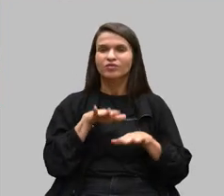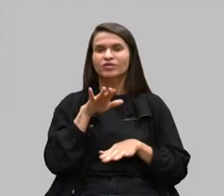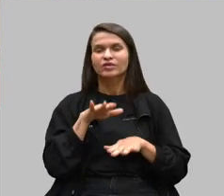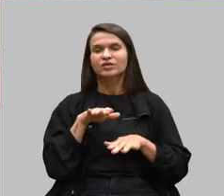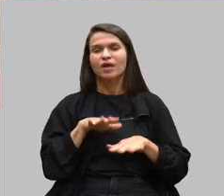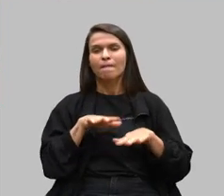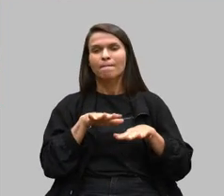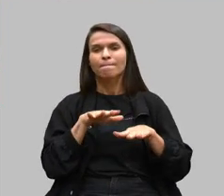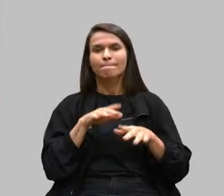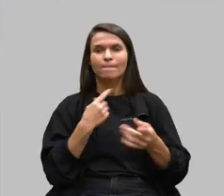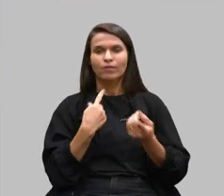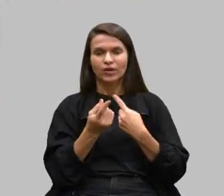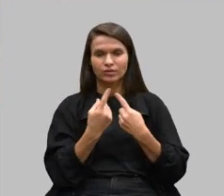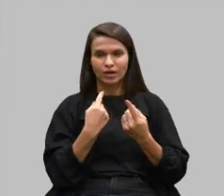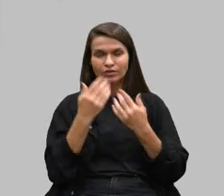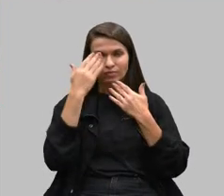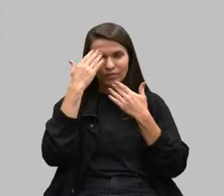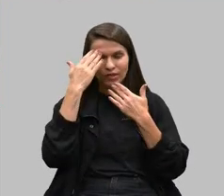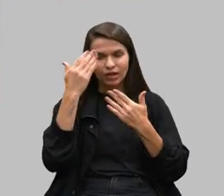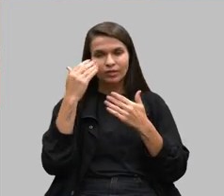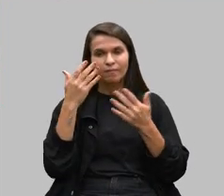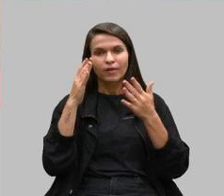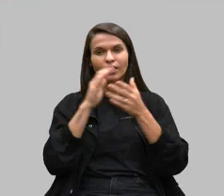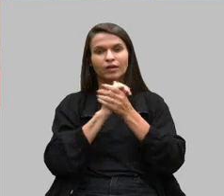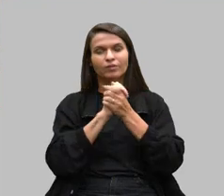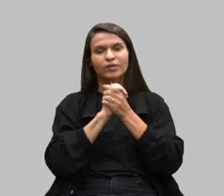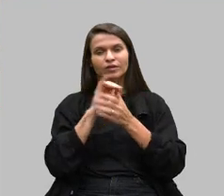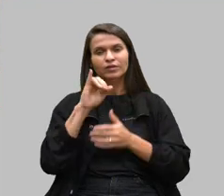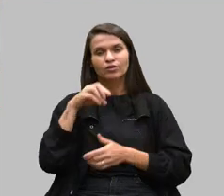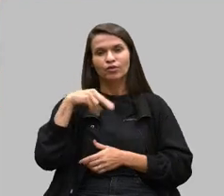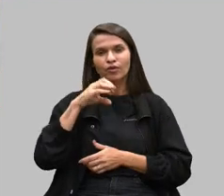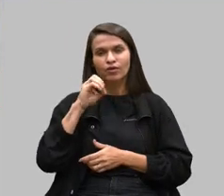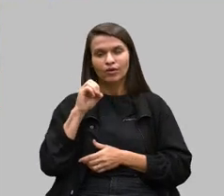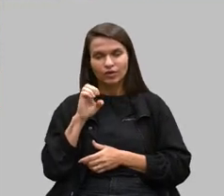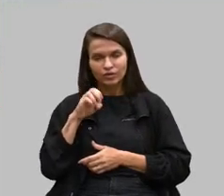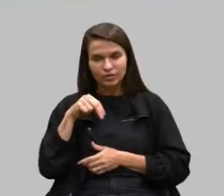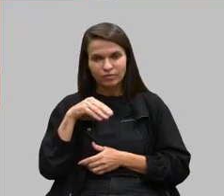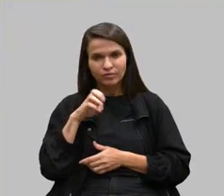mobilidade obrigado Mais uma vez parabéns e h por essa